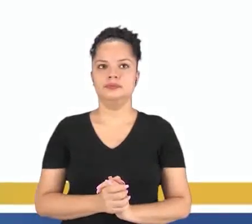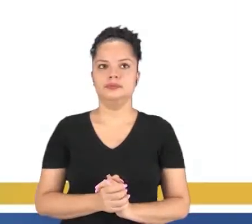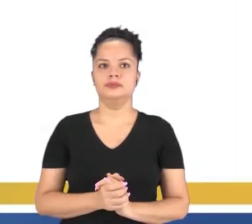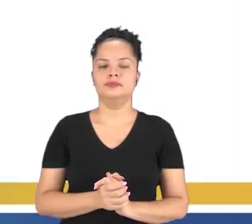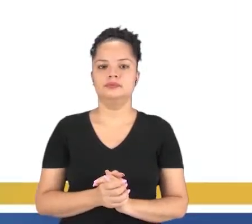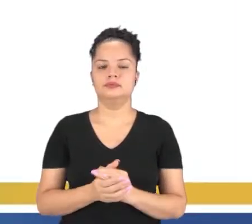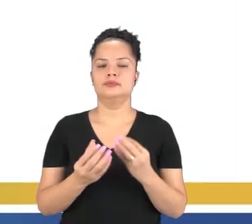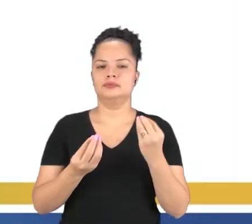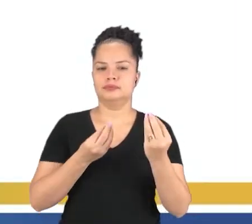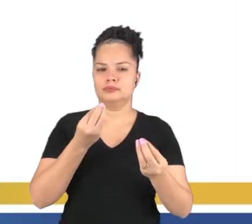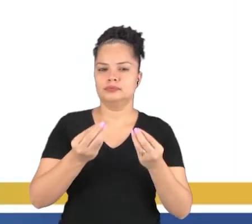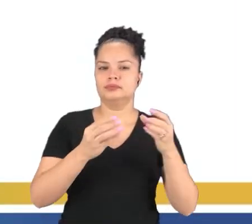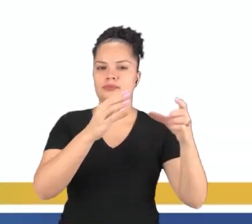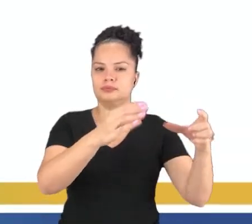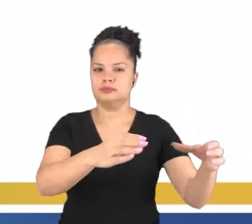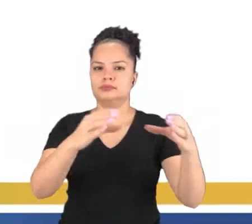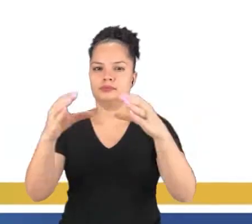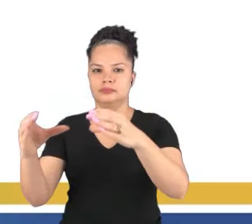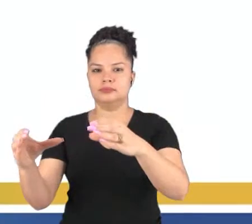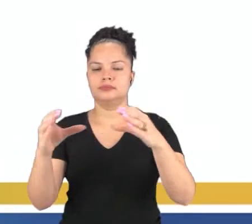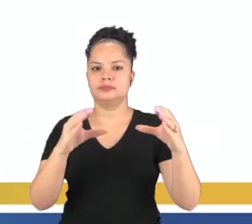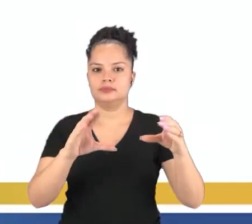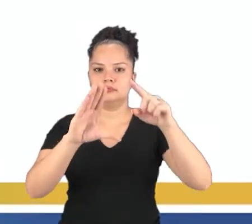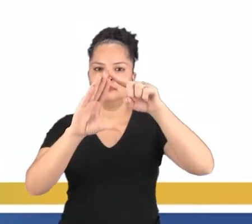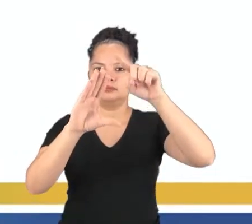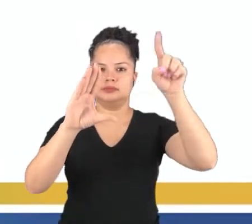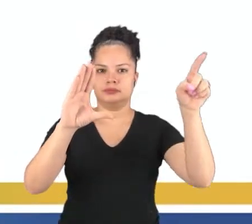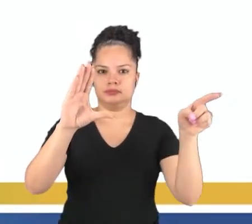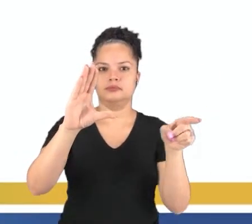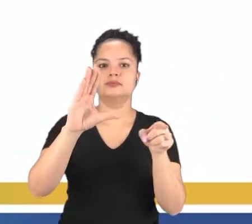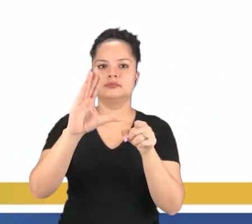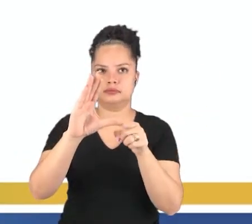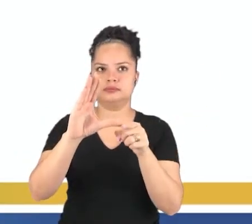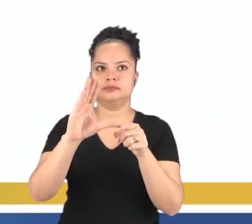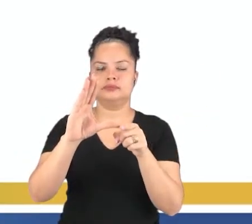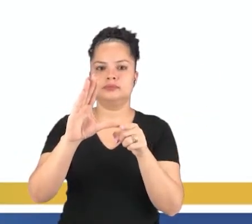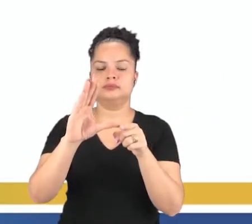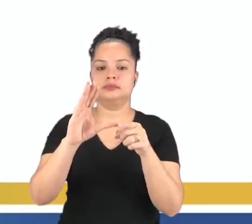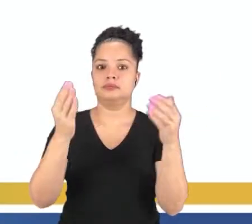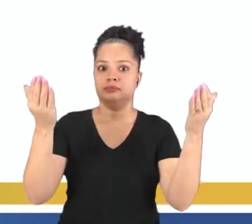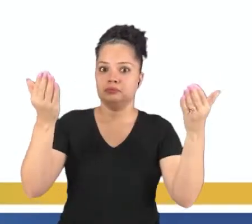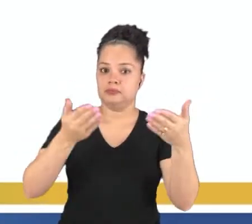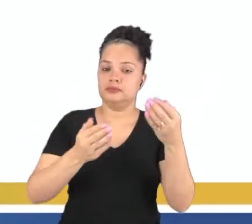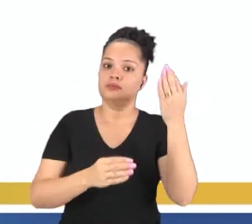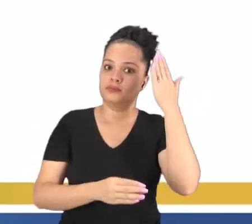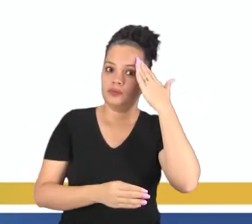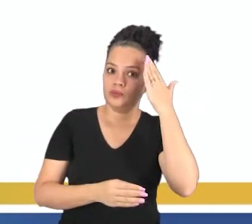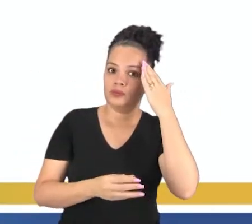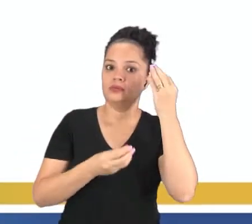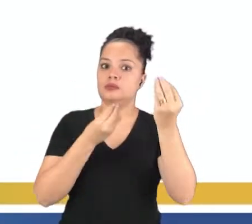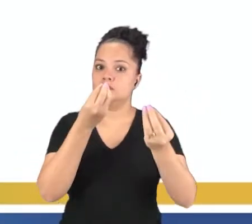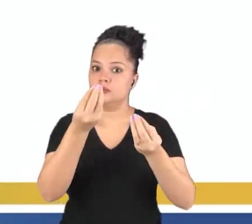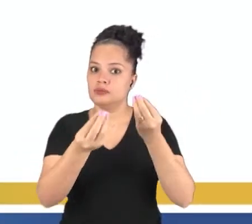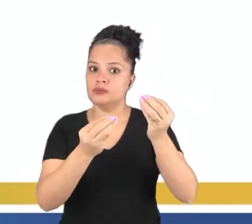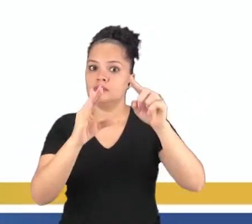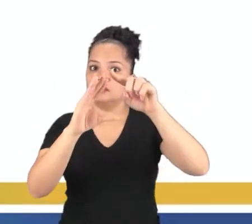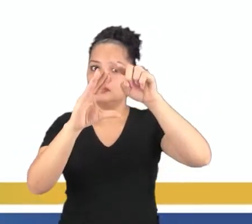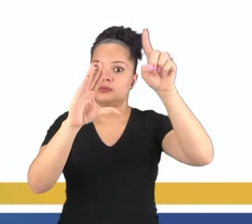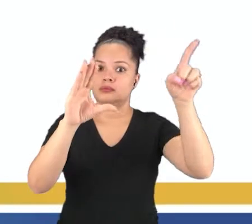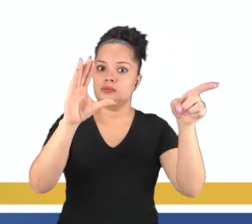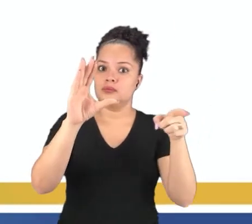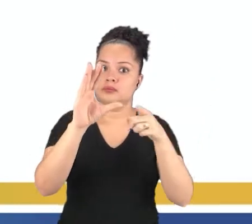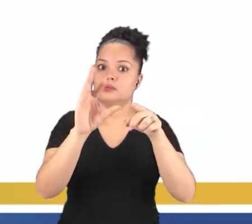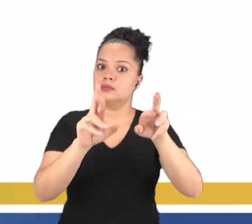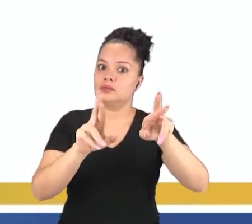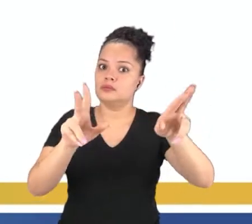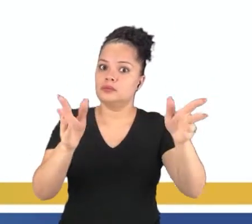Posições relativas entre circunferências. Agora vamos considerar circunferências distintas contidas em um mesmo plano.